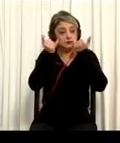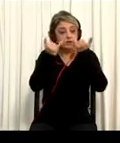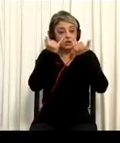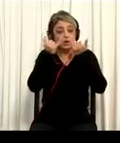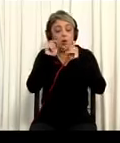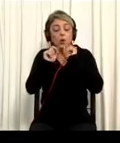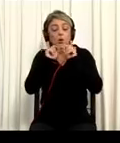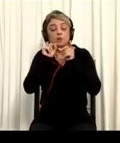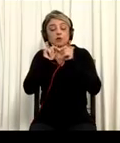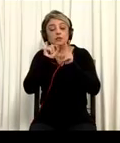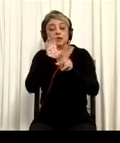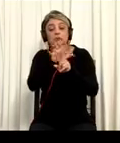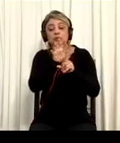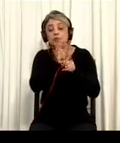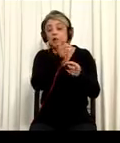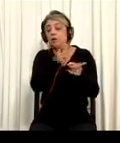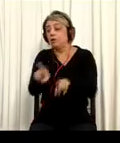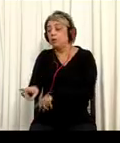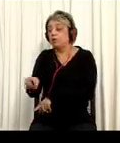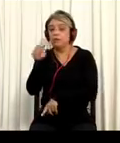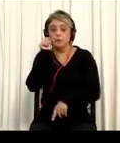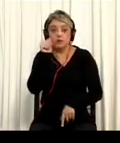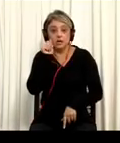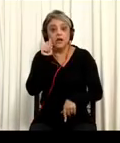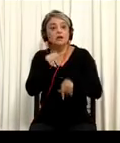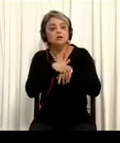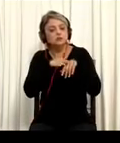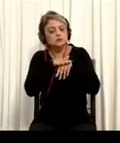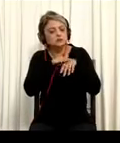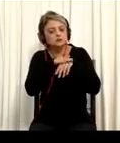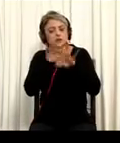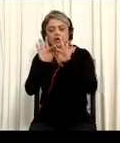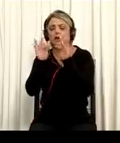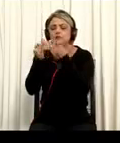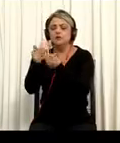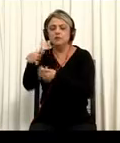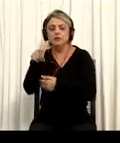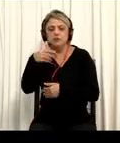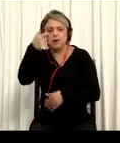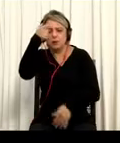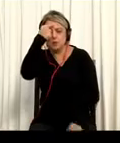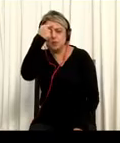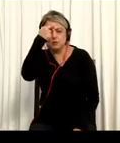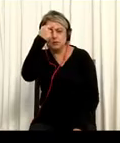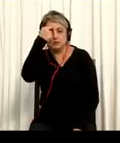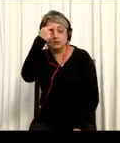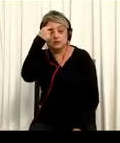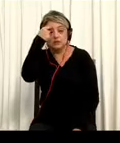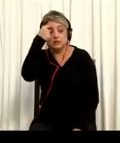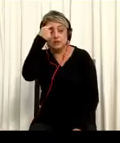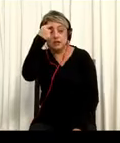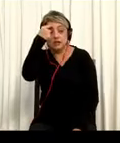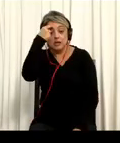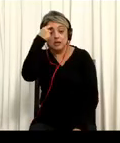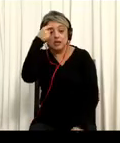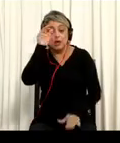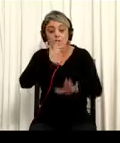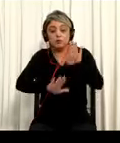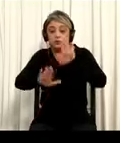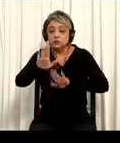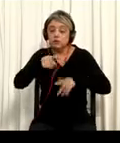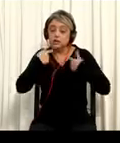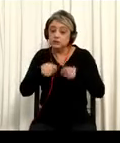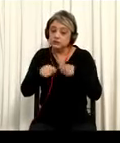combate contra as mulheres e a gente faz o diálogo com aquela família para conscientizar sobre os cuidados